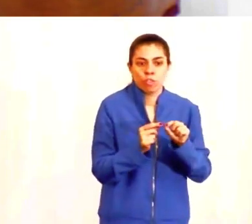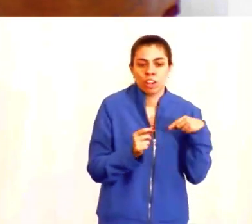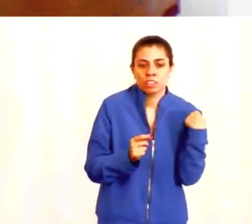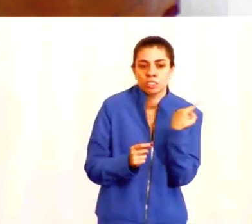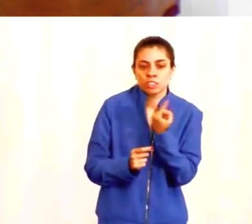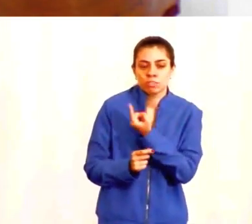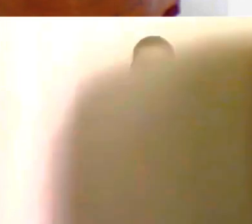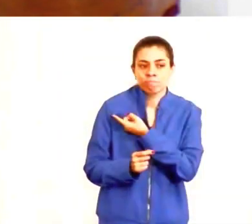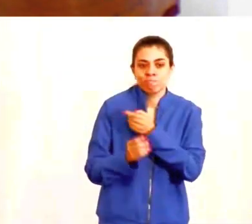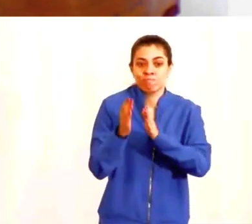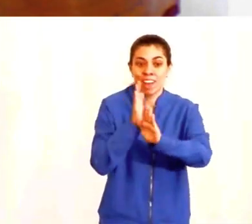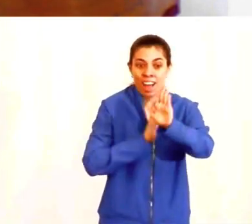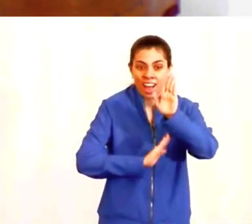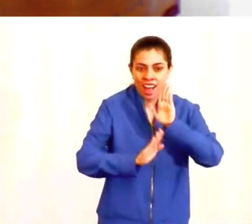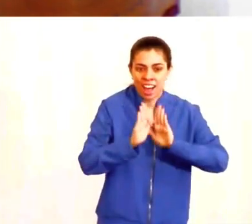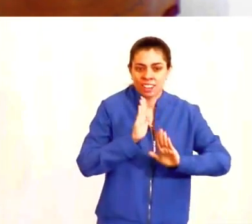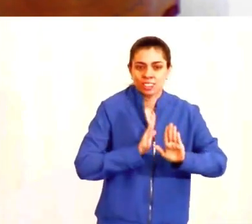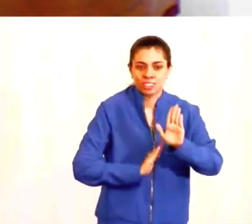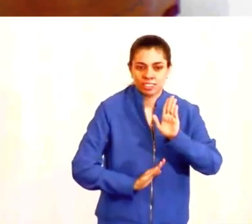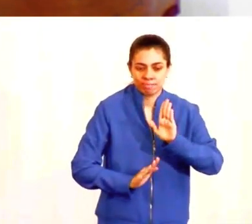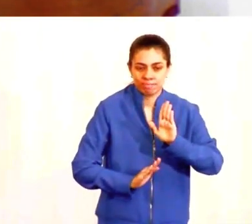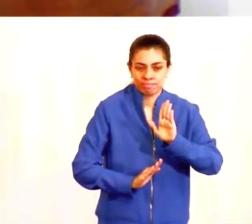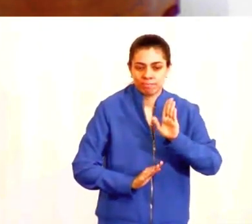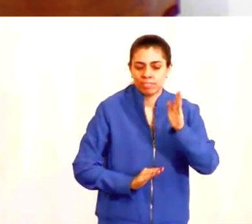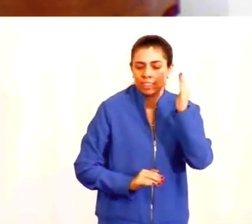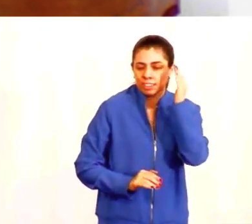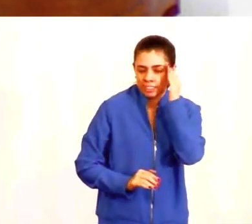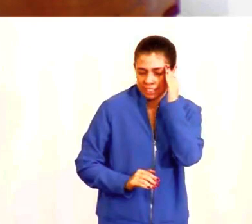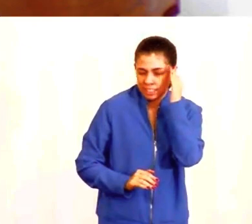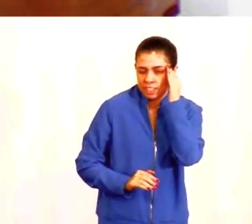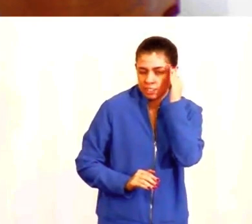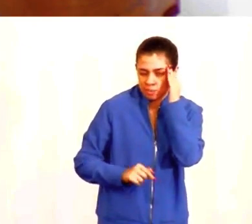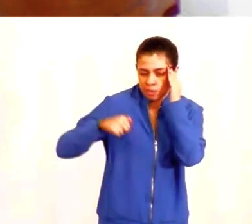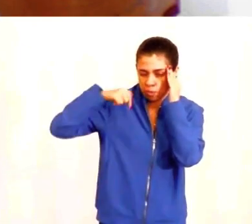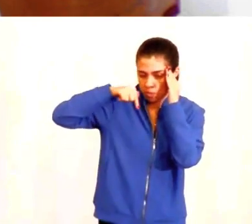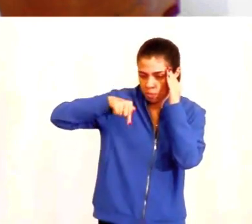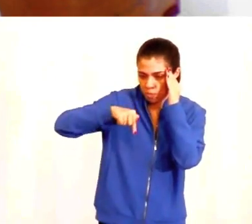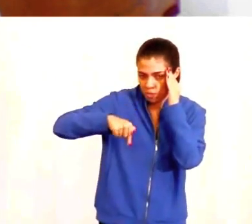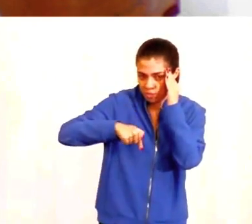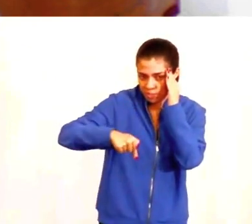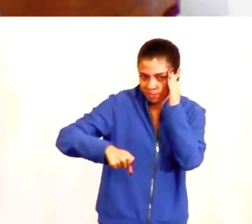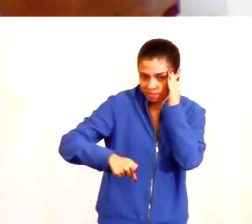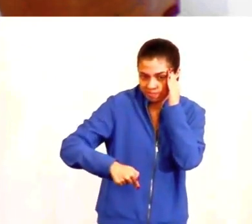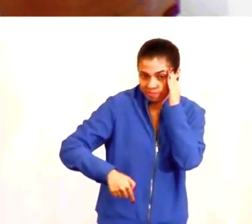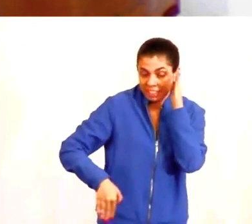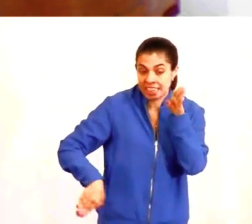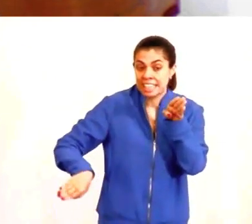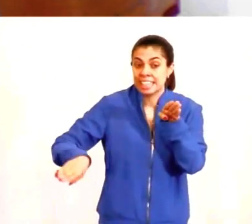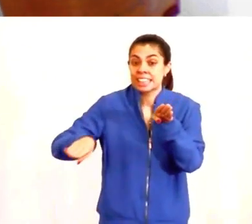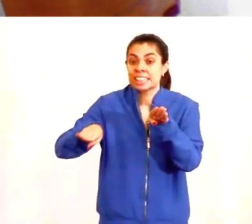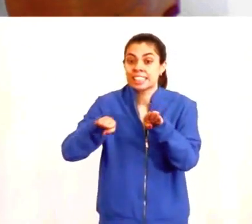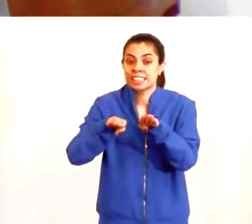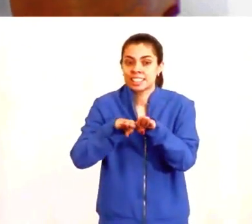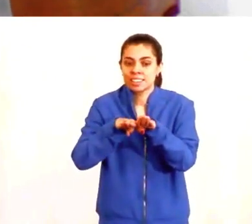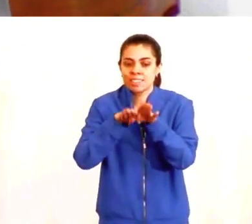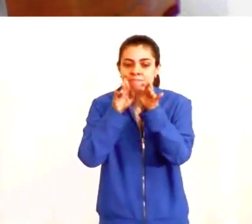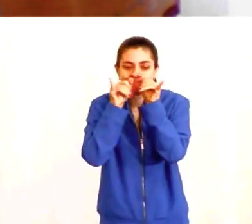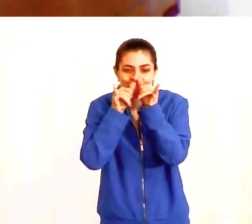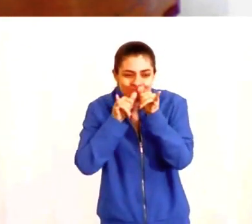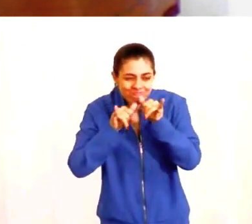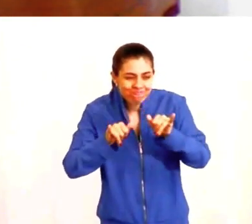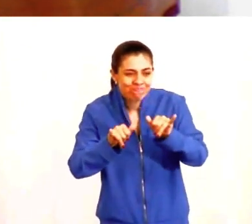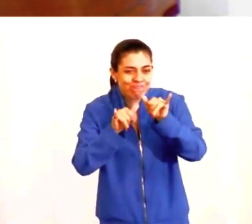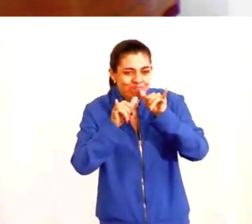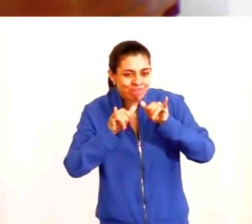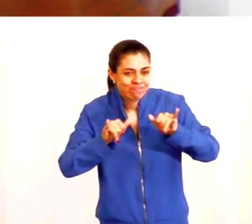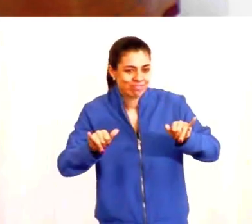testemunho eloquente. Duas coisas que acompanham o povo de Deus, duas coisas que nos